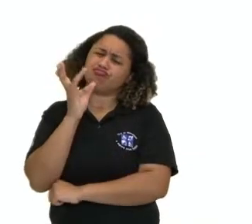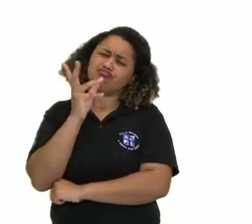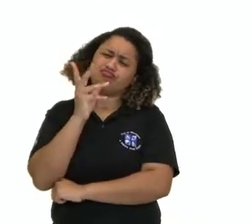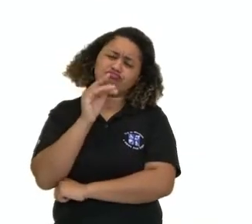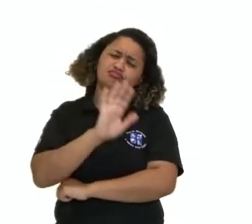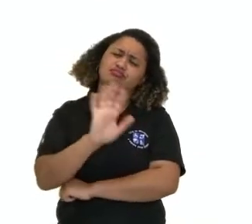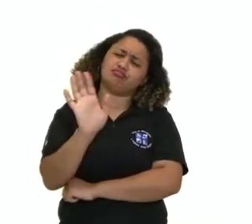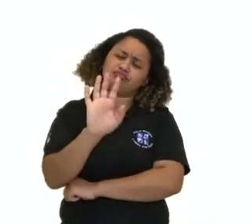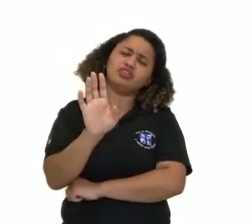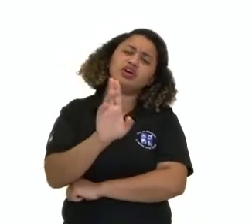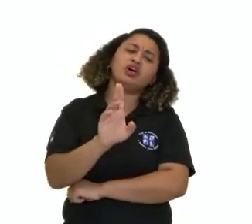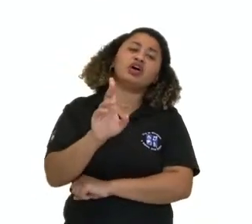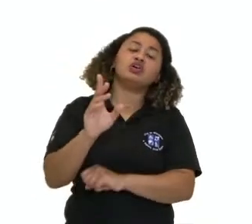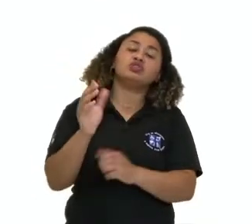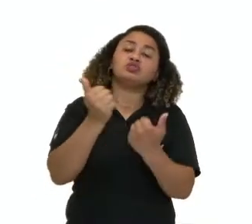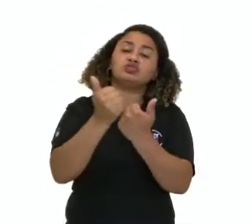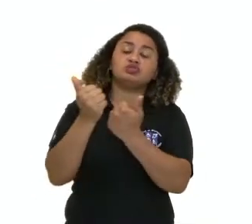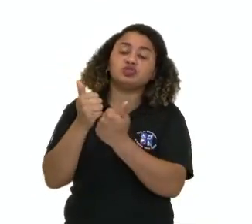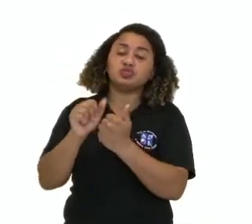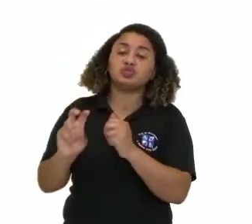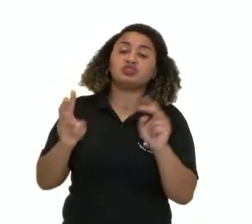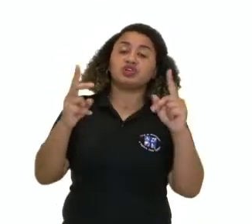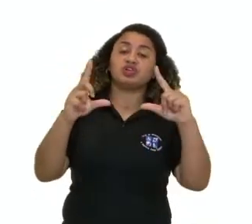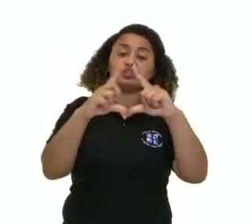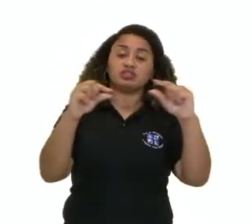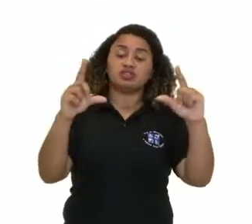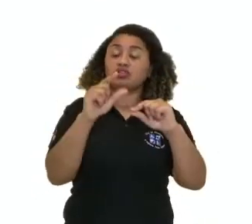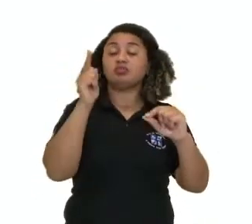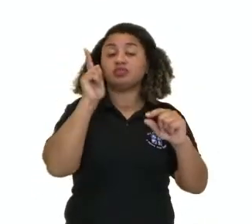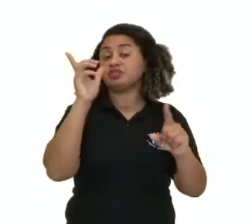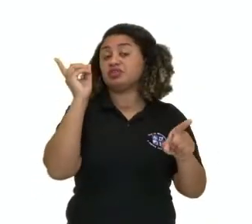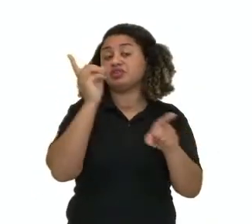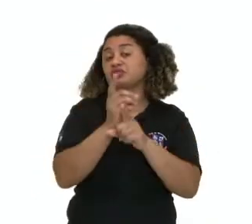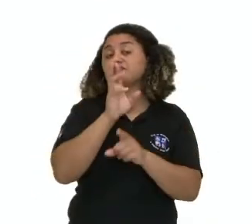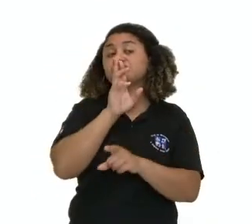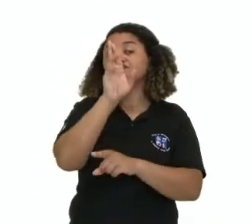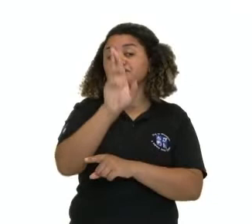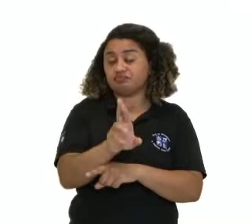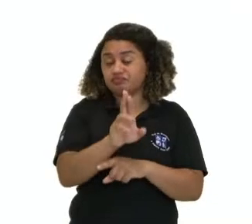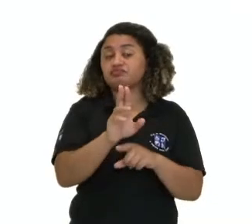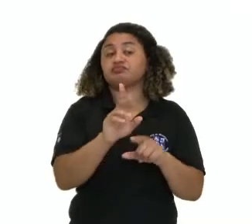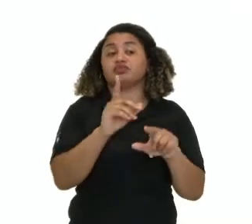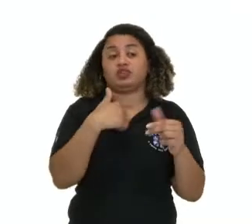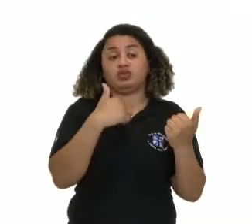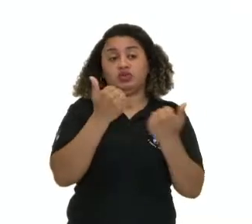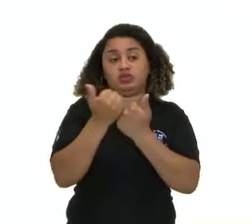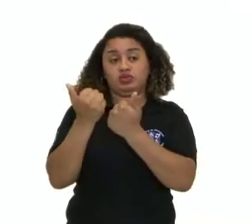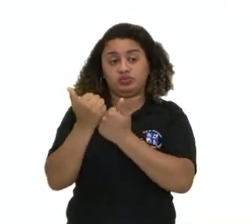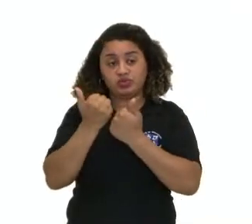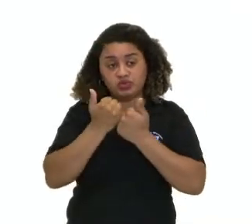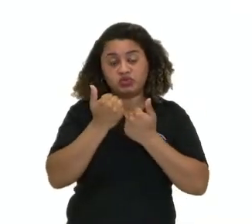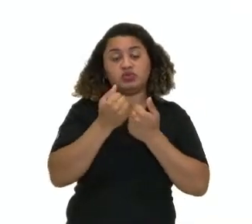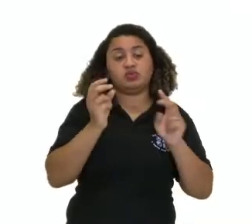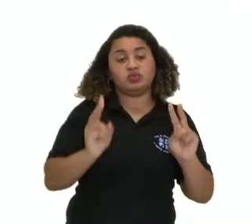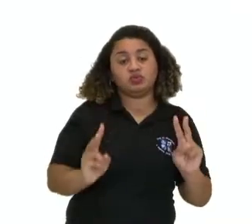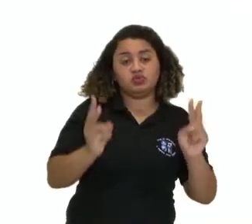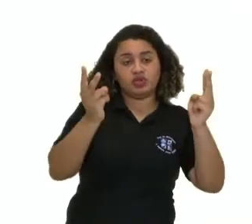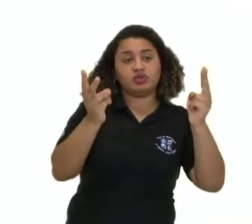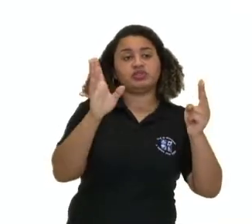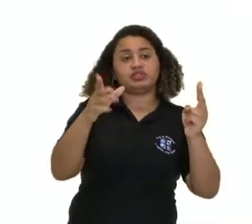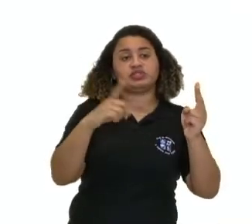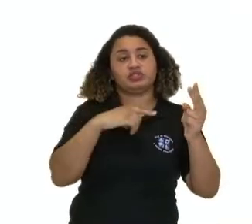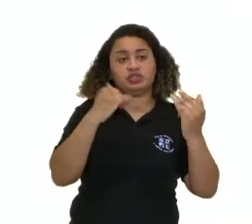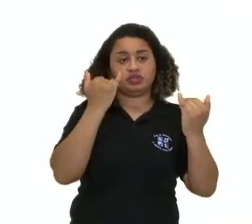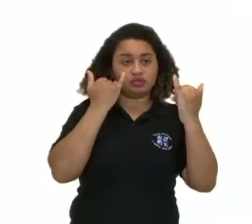né, nós podemos substituir na fórmula e rapidamente encontrar o resultado desse montante. A fórmula está aqui,